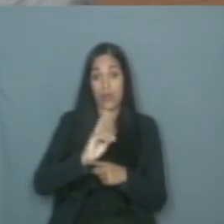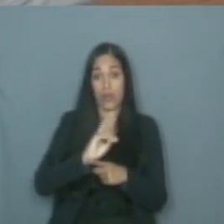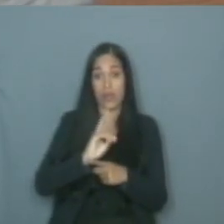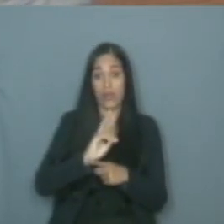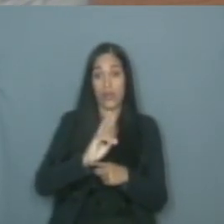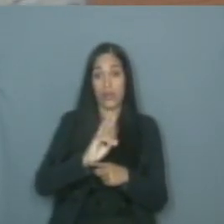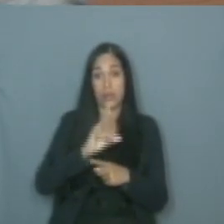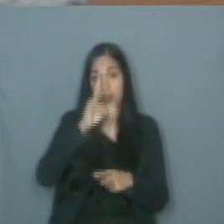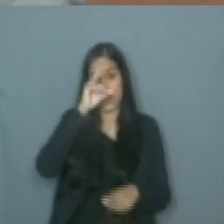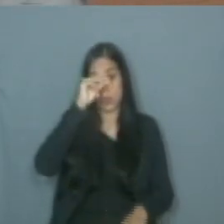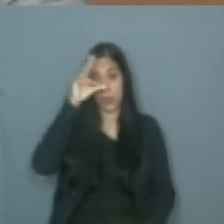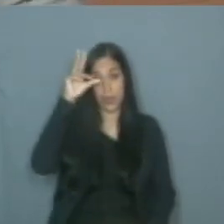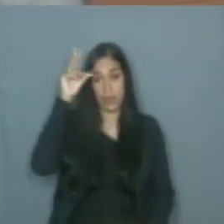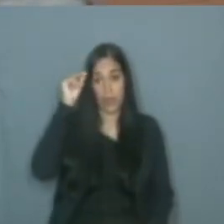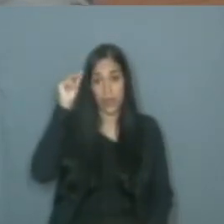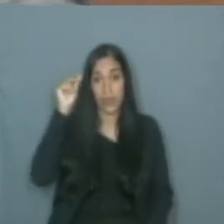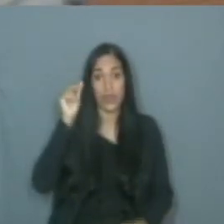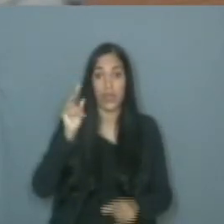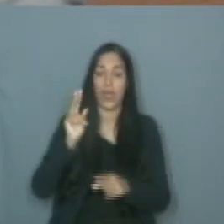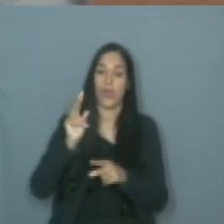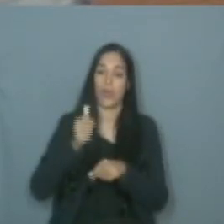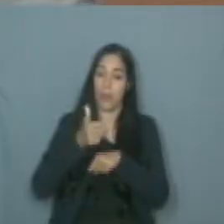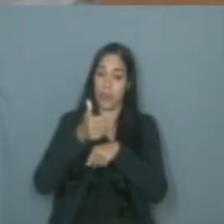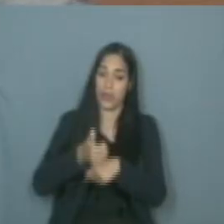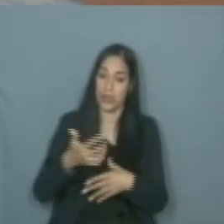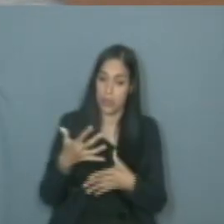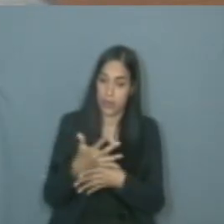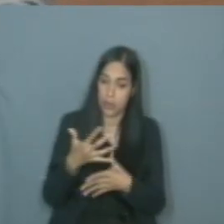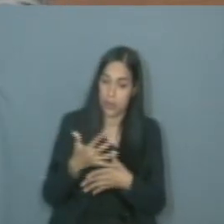pela prefeitura. Com quem? Com a polícia municipal.